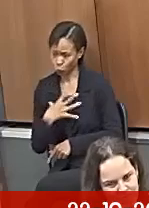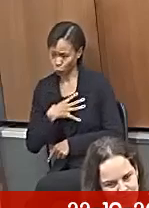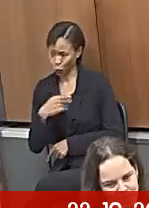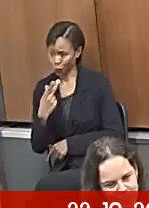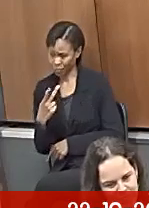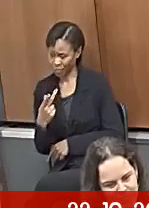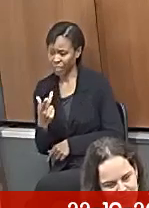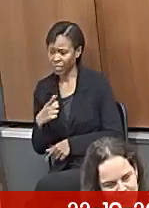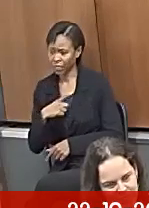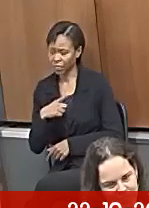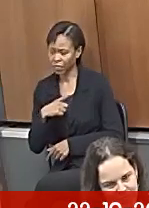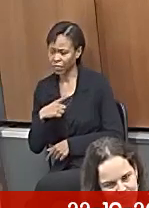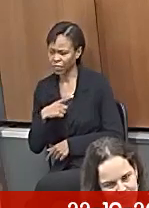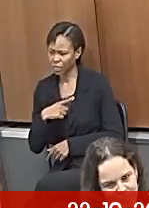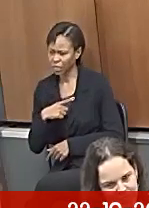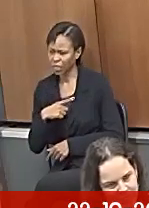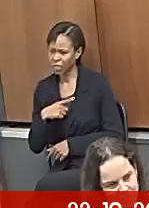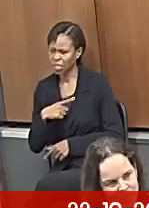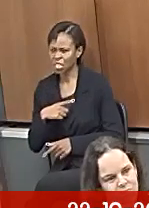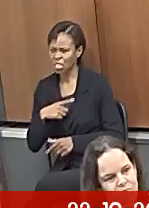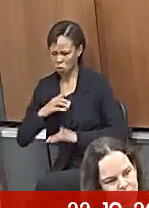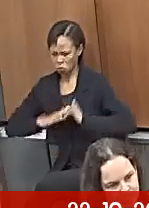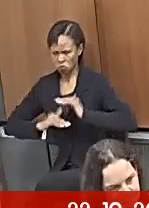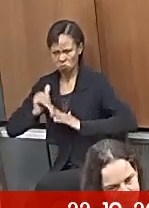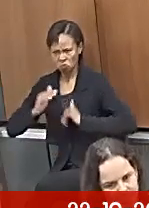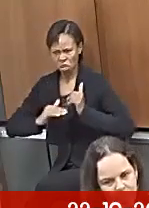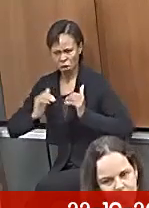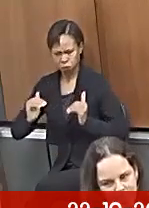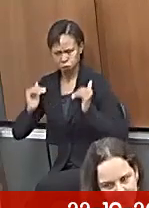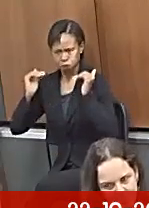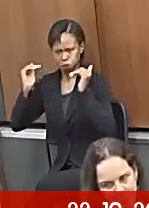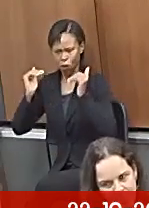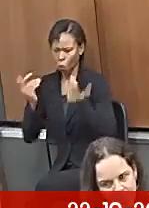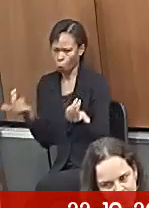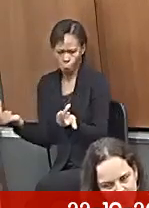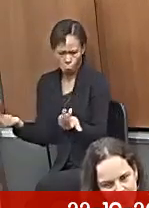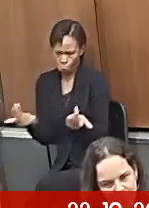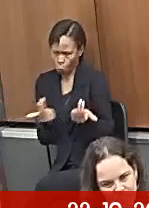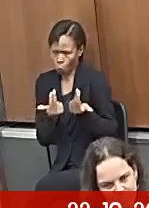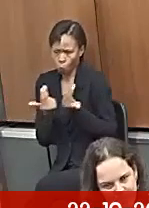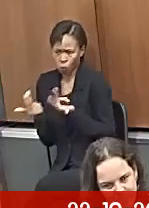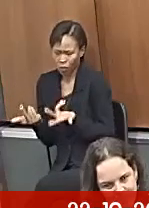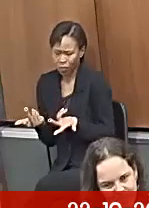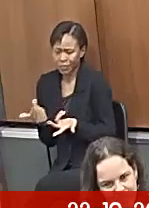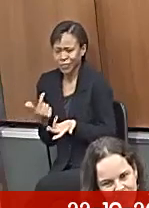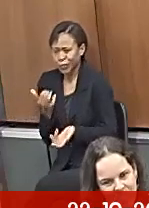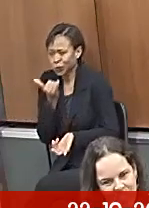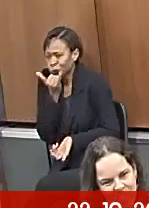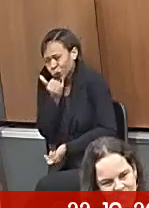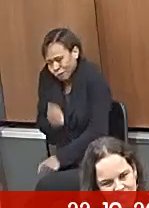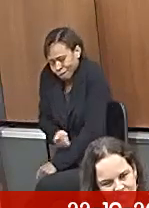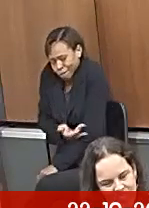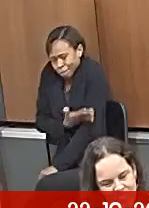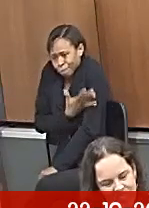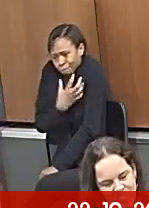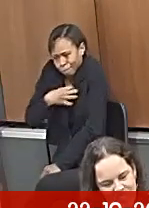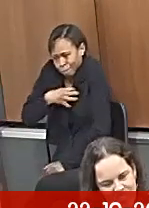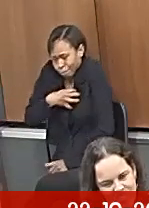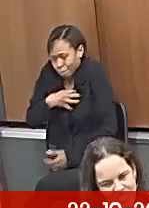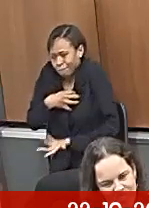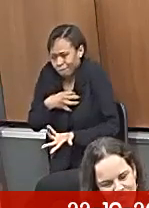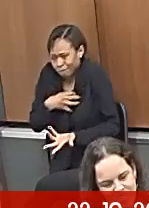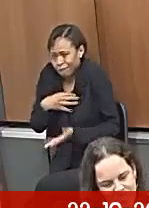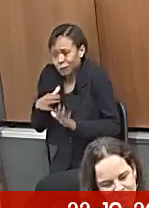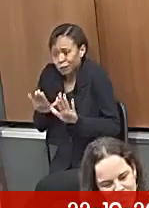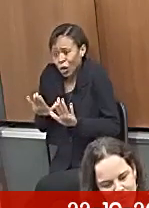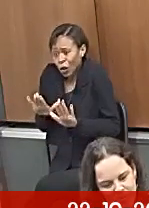tem totais capacidades como qualquer outra pessoa, desculpa a minha emoção, né? Mas